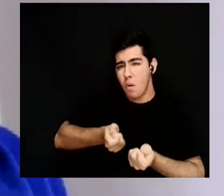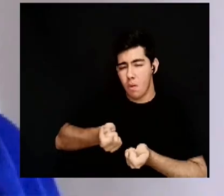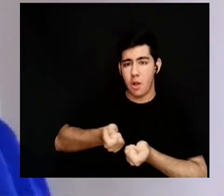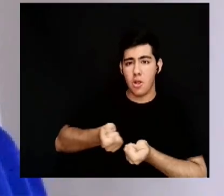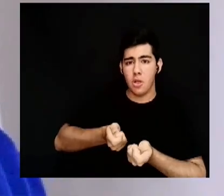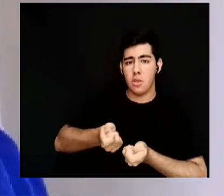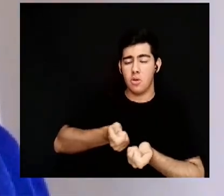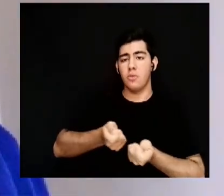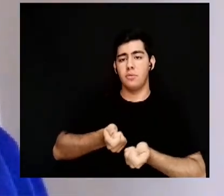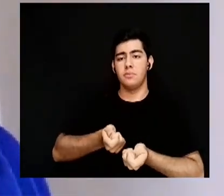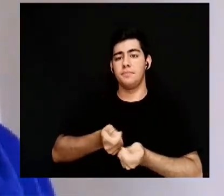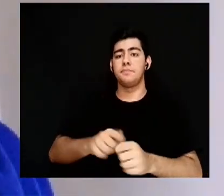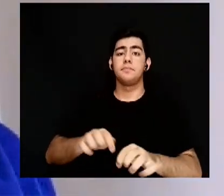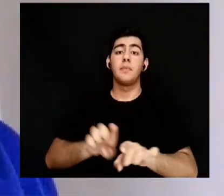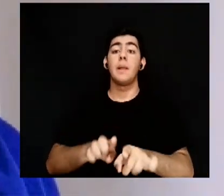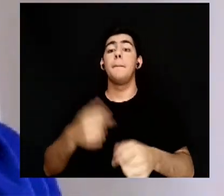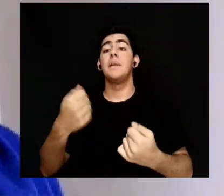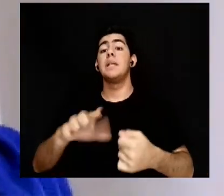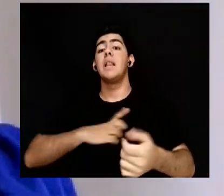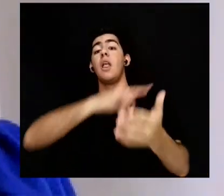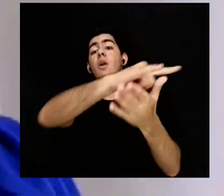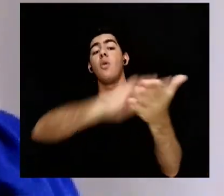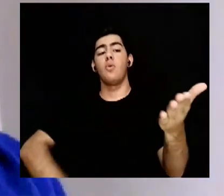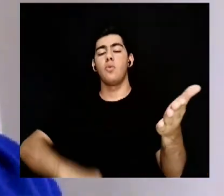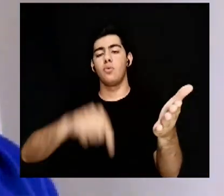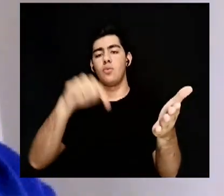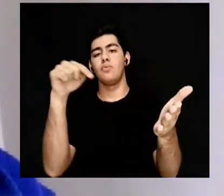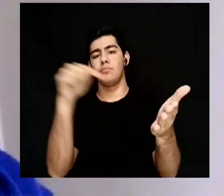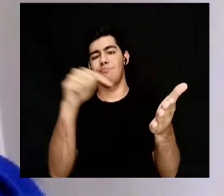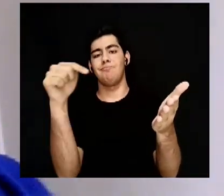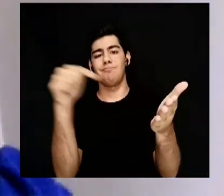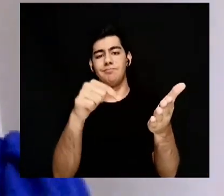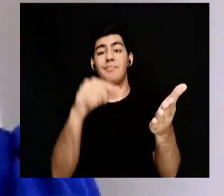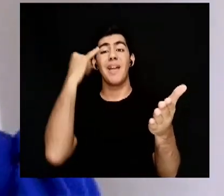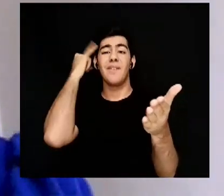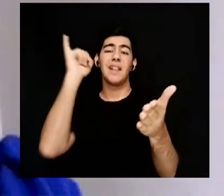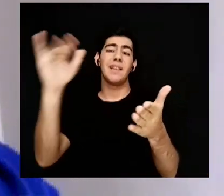quê? Porque justamente para evitar esse tipo de